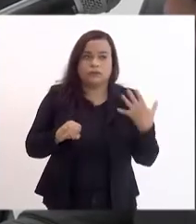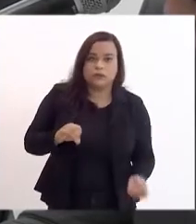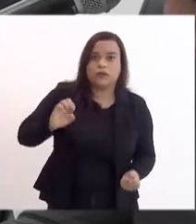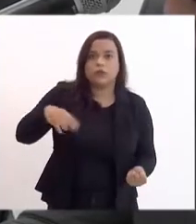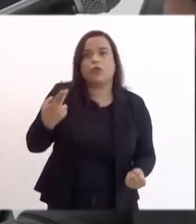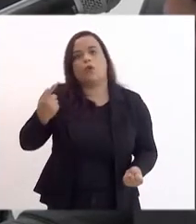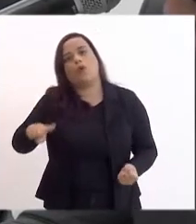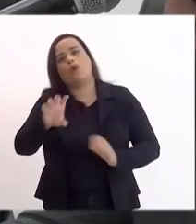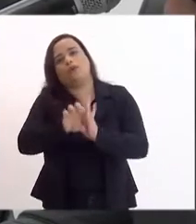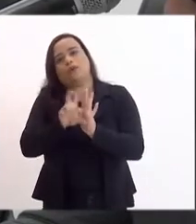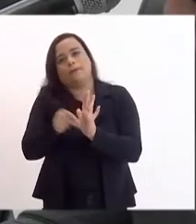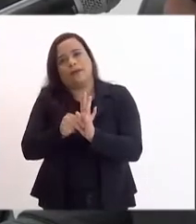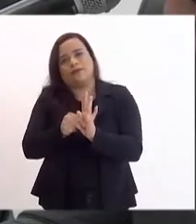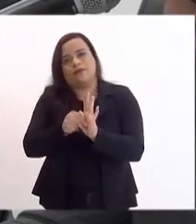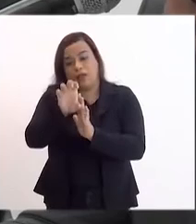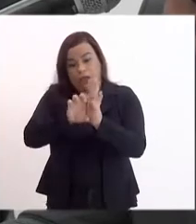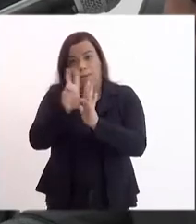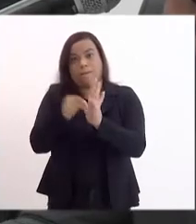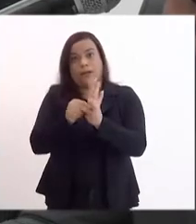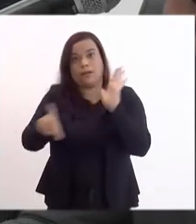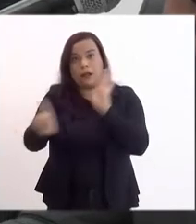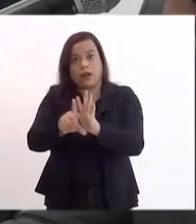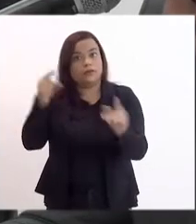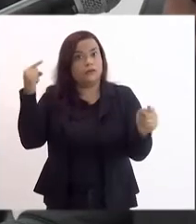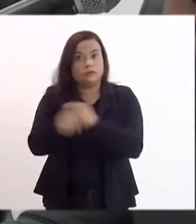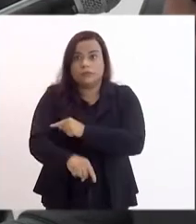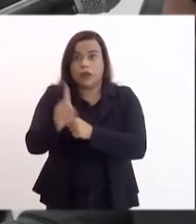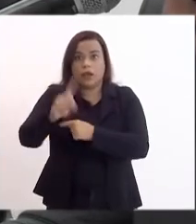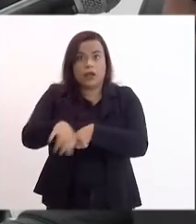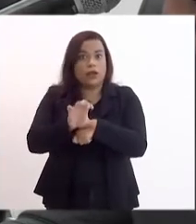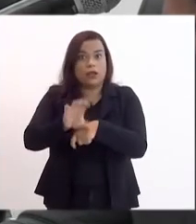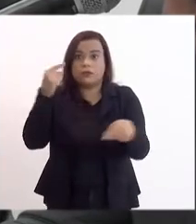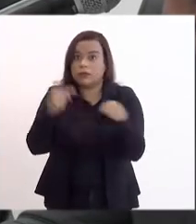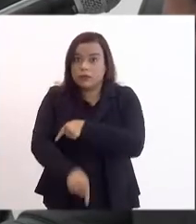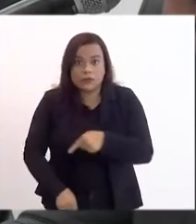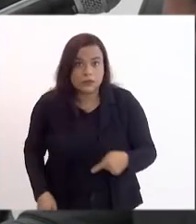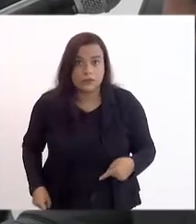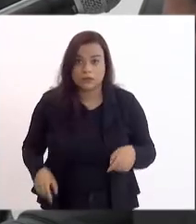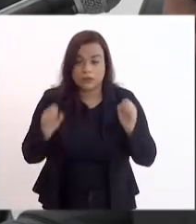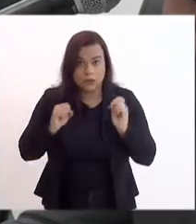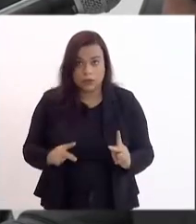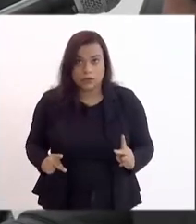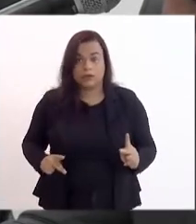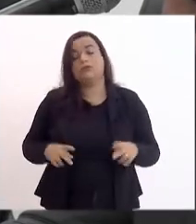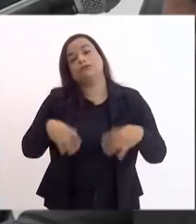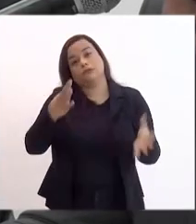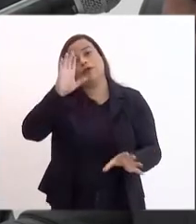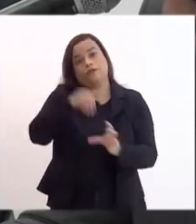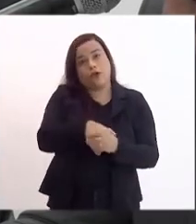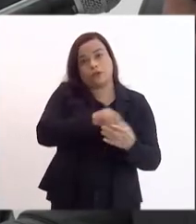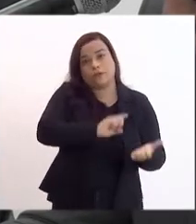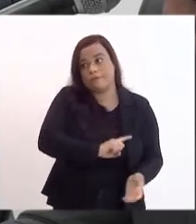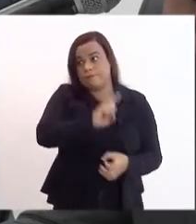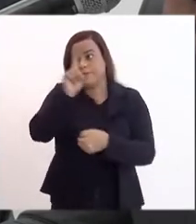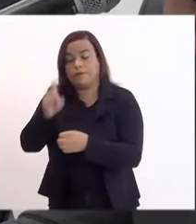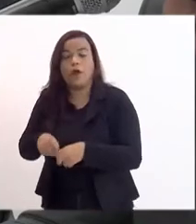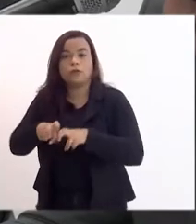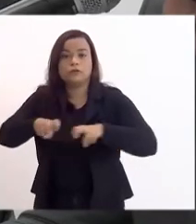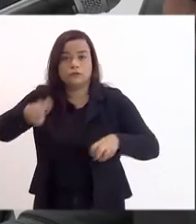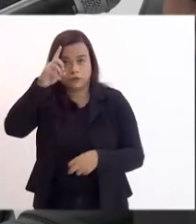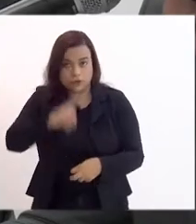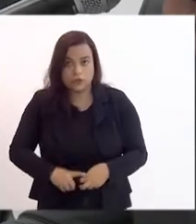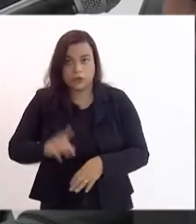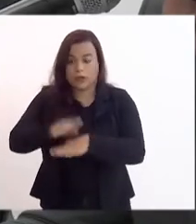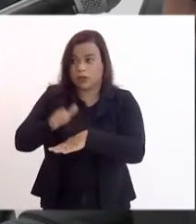emenda é ilegal, que o plenário decida, é inconstitucional. Então, meu voto é que devolva a mesa diretora para que ela assim